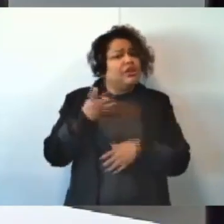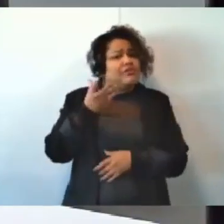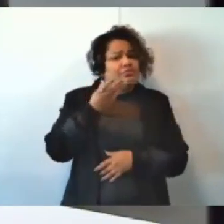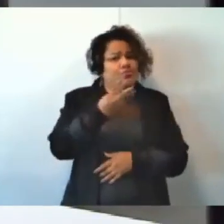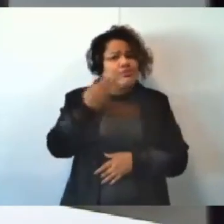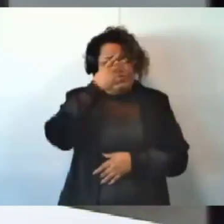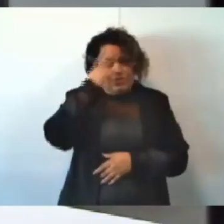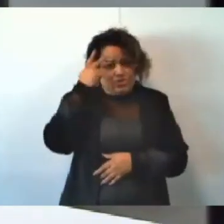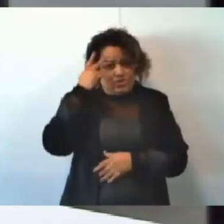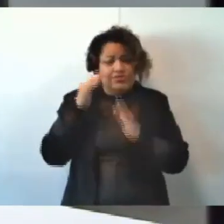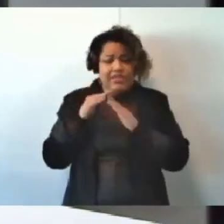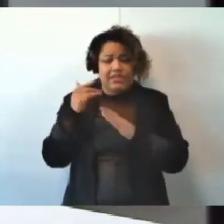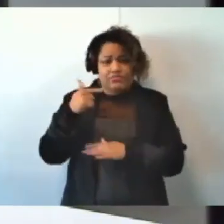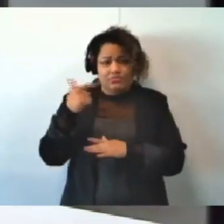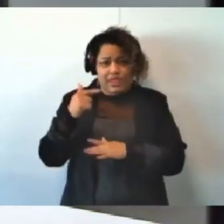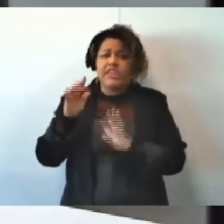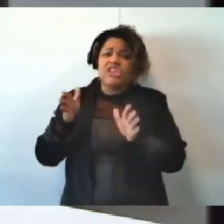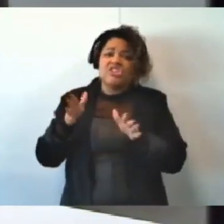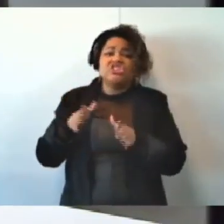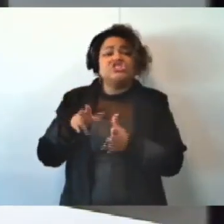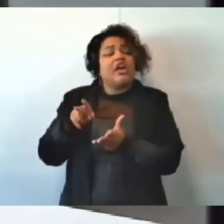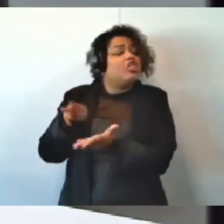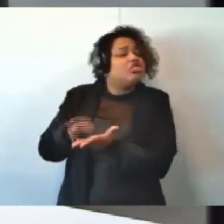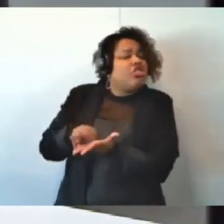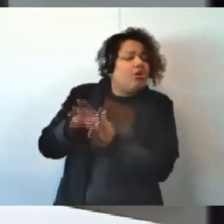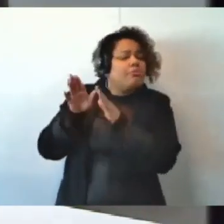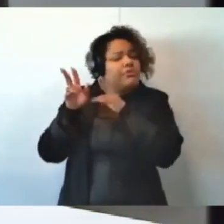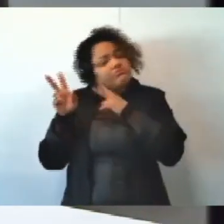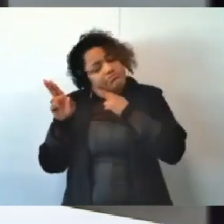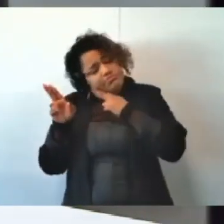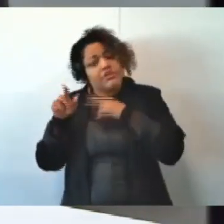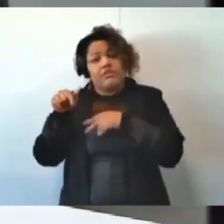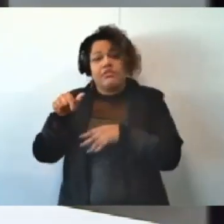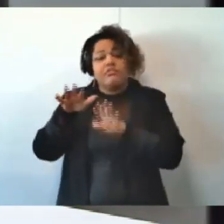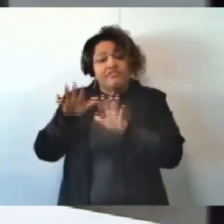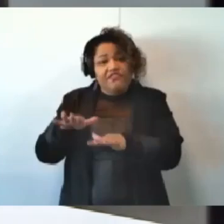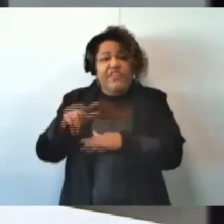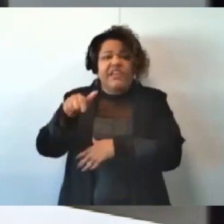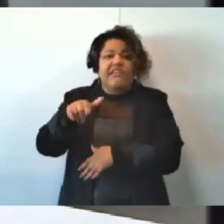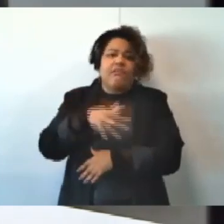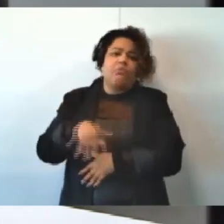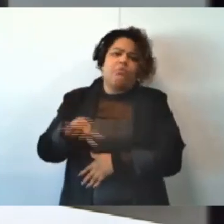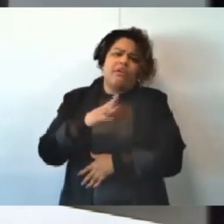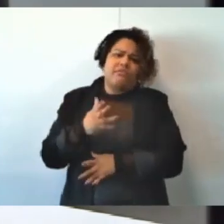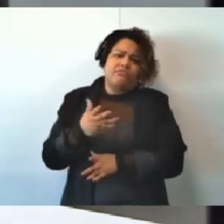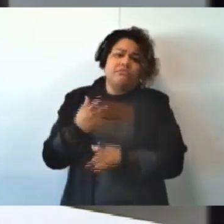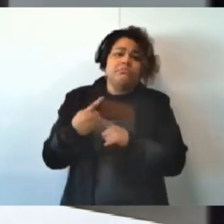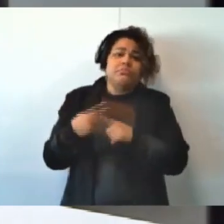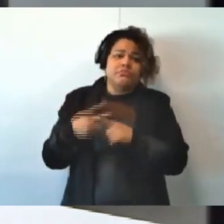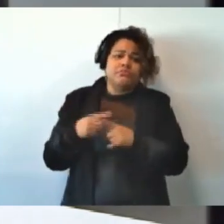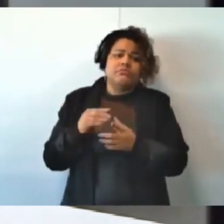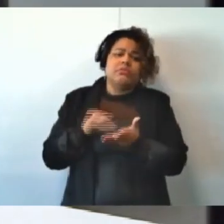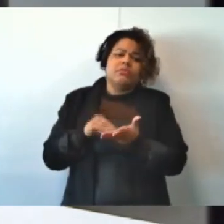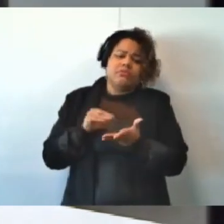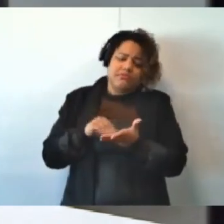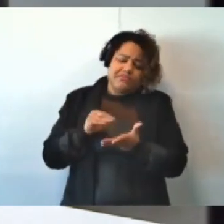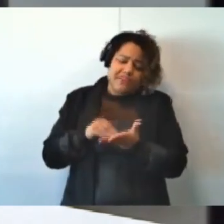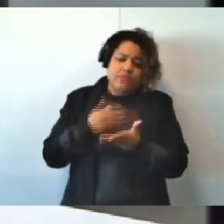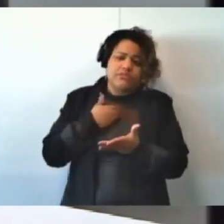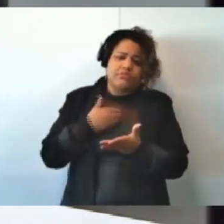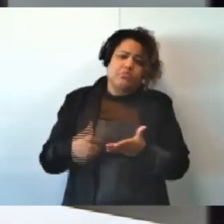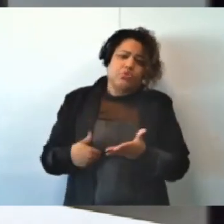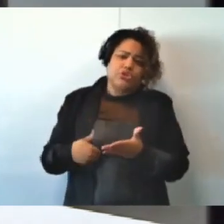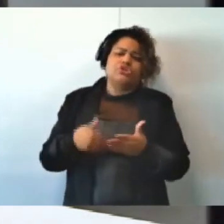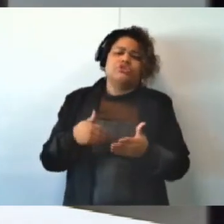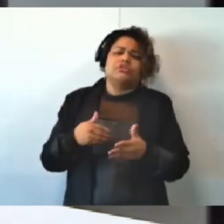por falta também de políticas públicas. Não é? E que a gente sabe que, se não tiver um acompanhamento da prefeitura nessa região, né, um